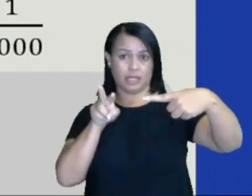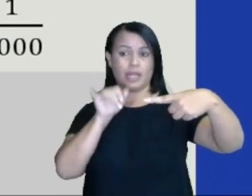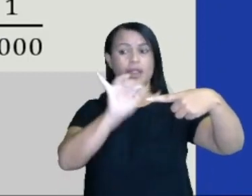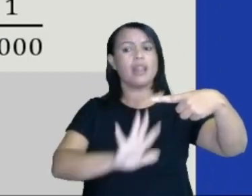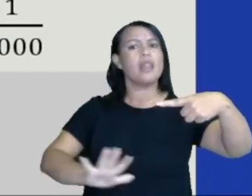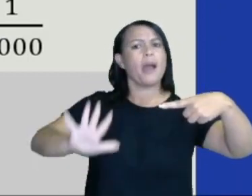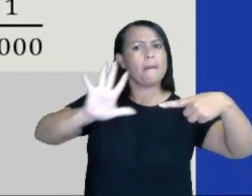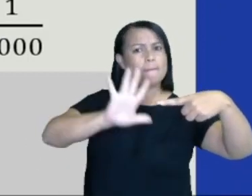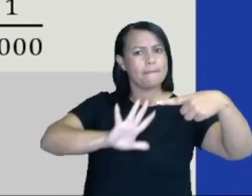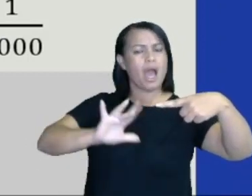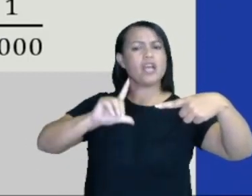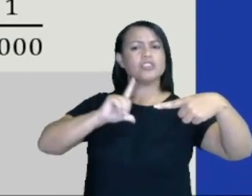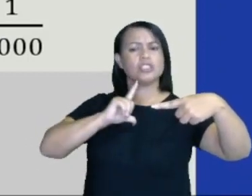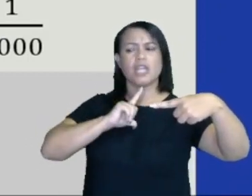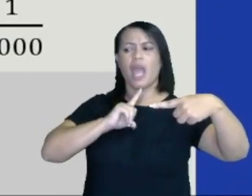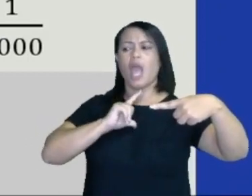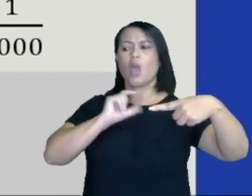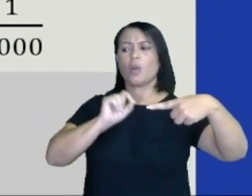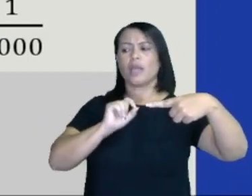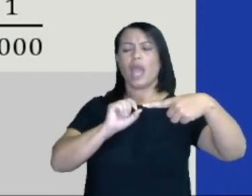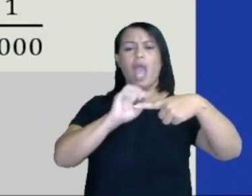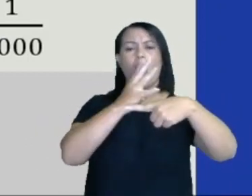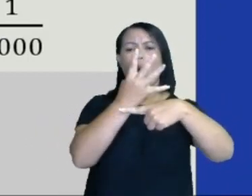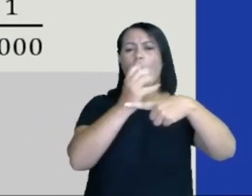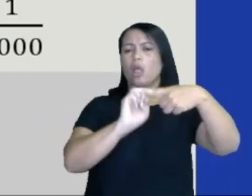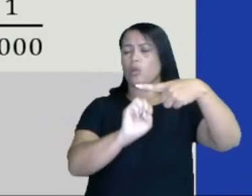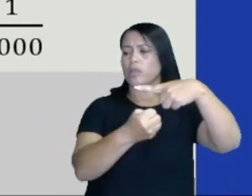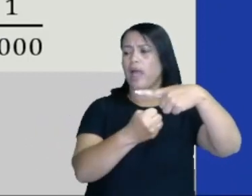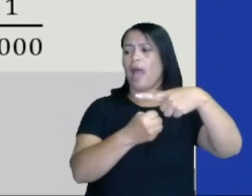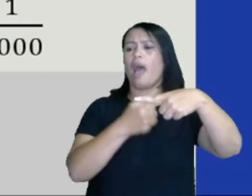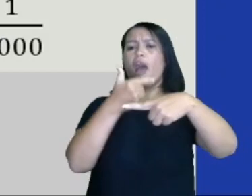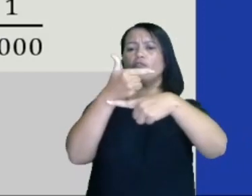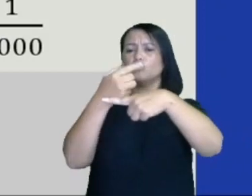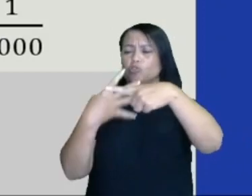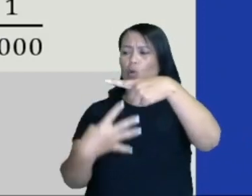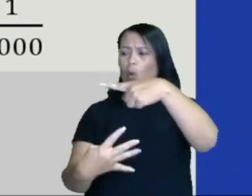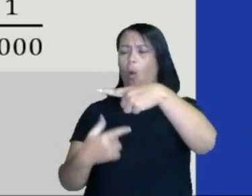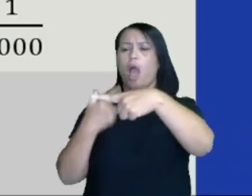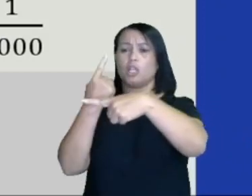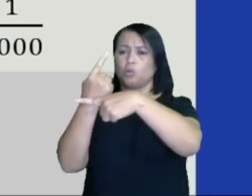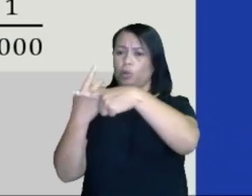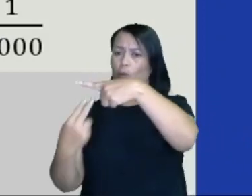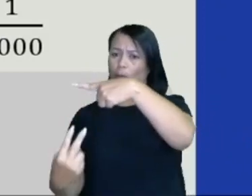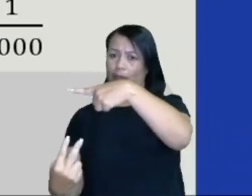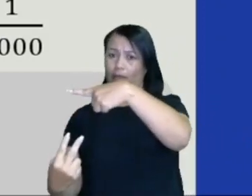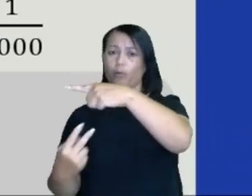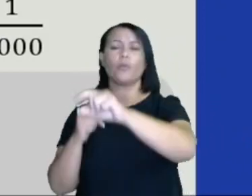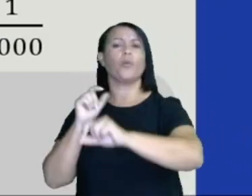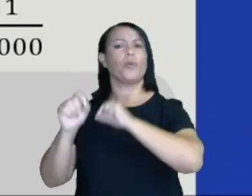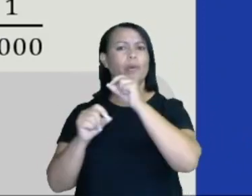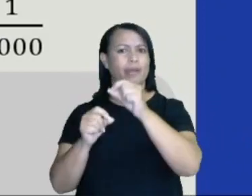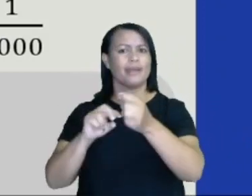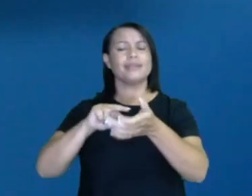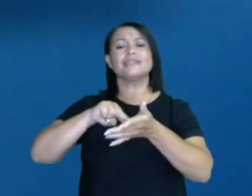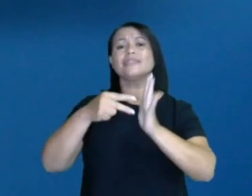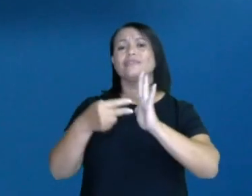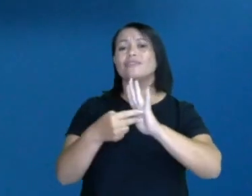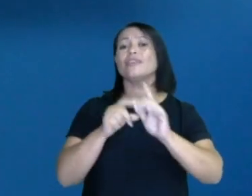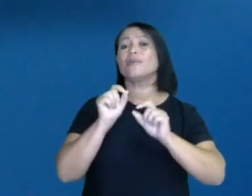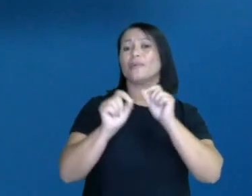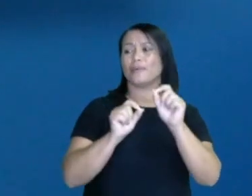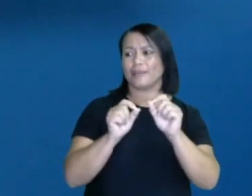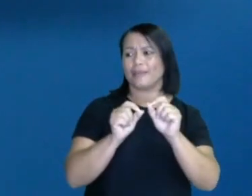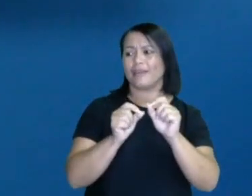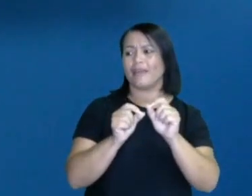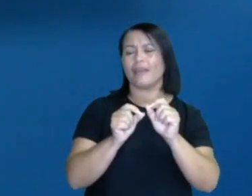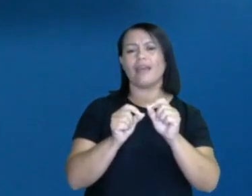na figura, 4 oitavos, 2 quartos e 1,5, essa forma